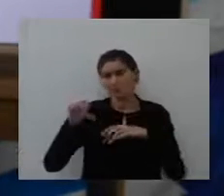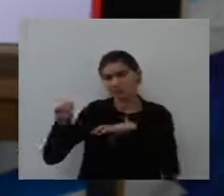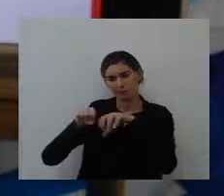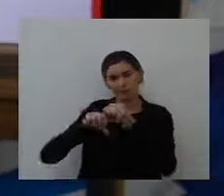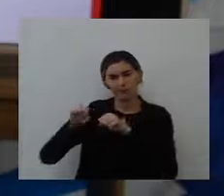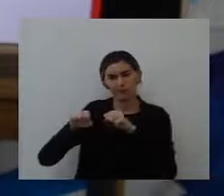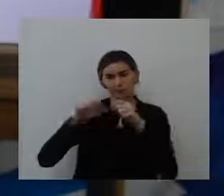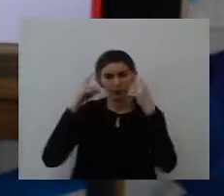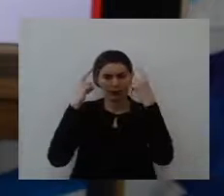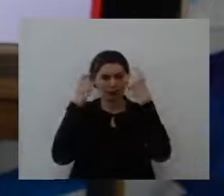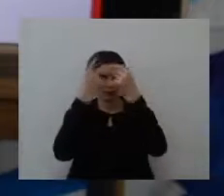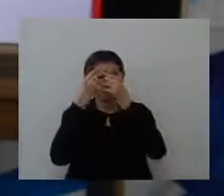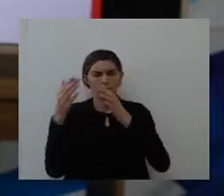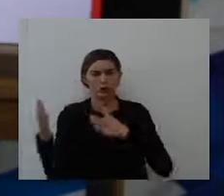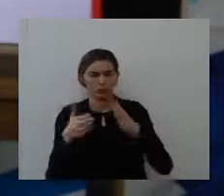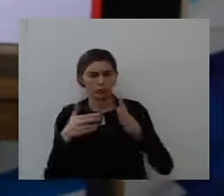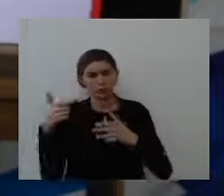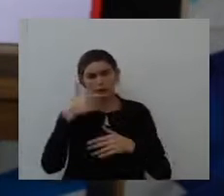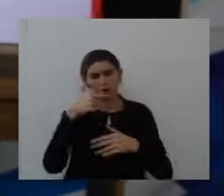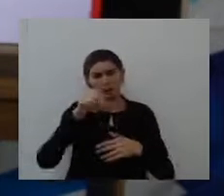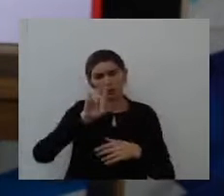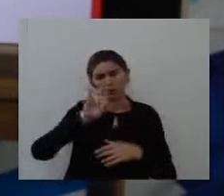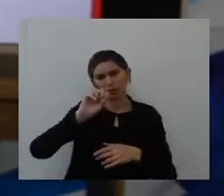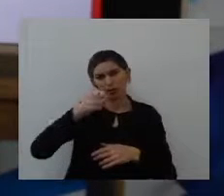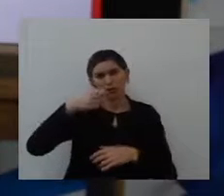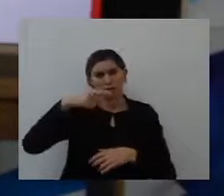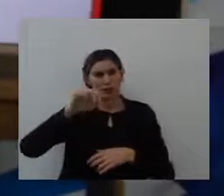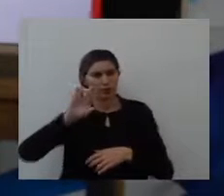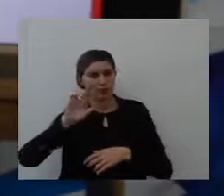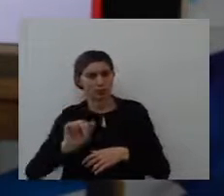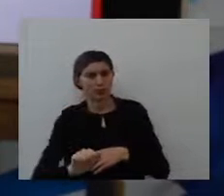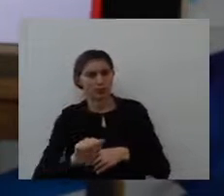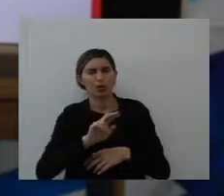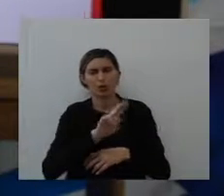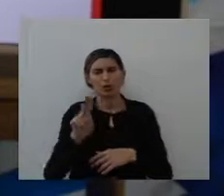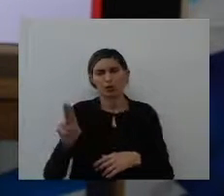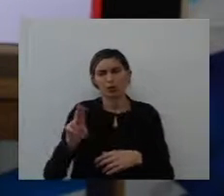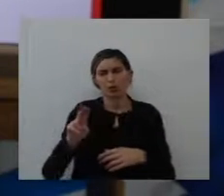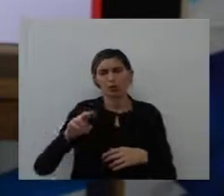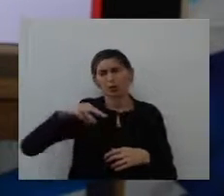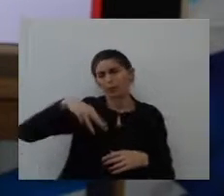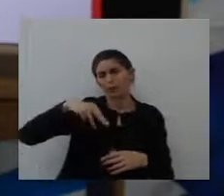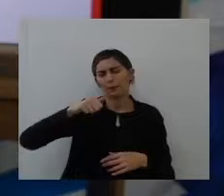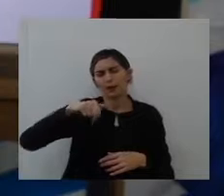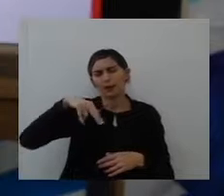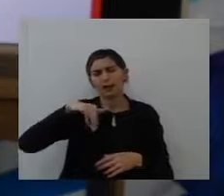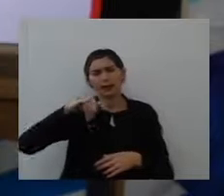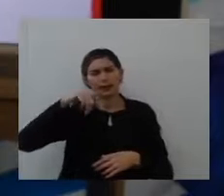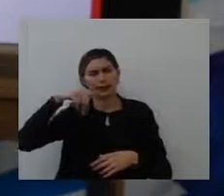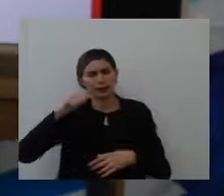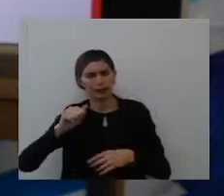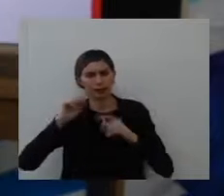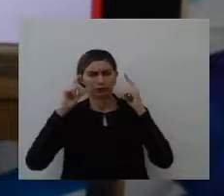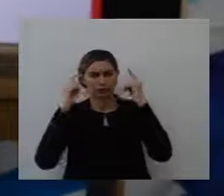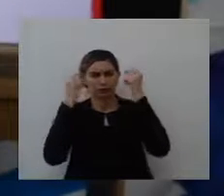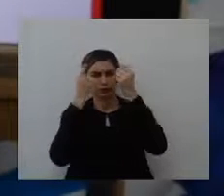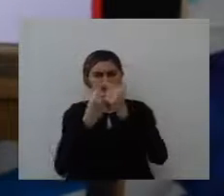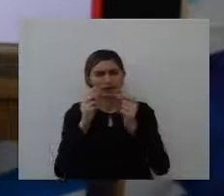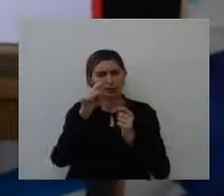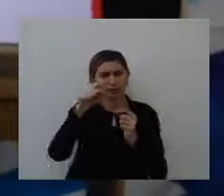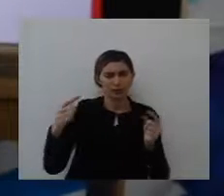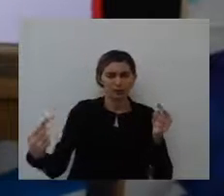colonizada pelos gregos durante a segunda diáspora, ela é chamada de Magna Grécia. E se você fizer